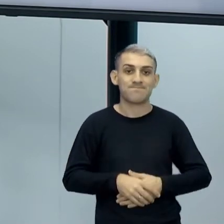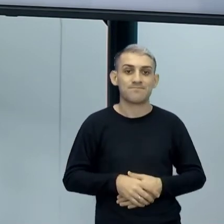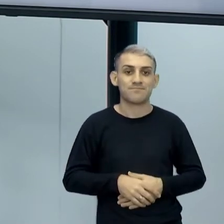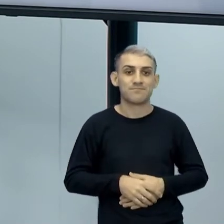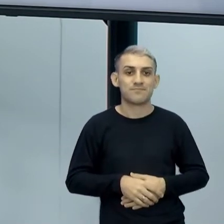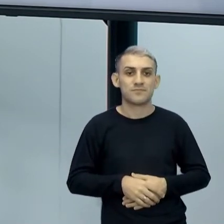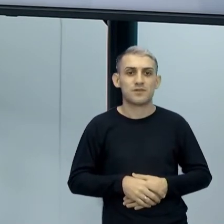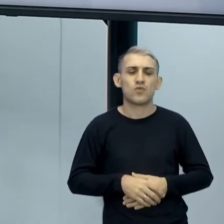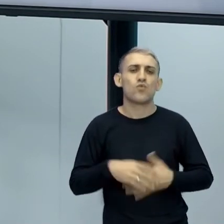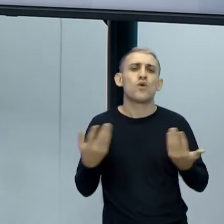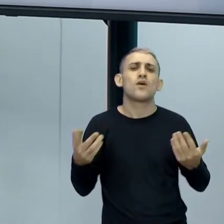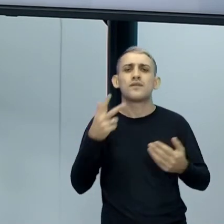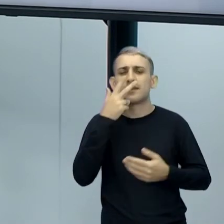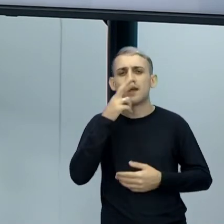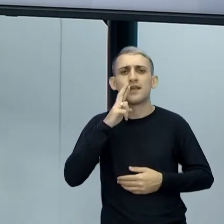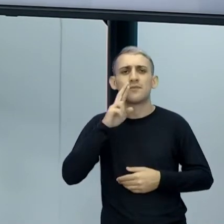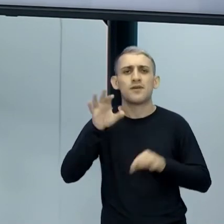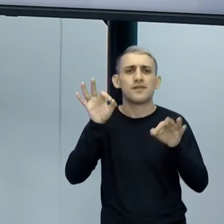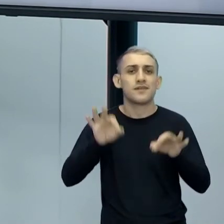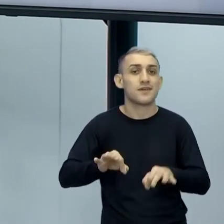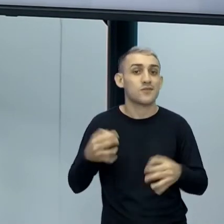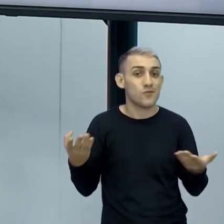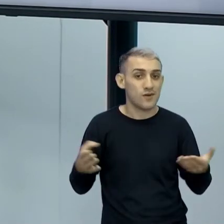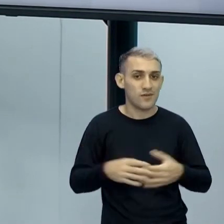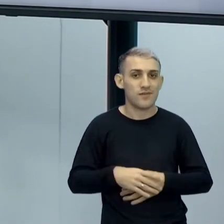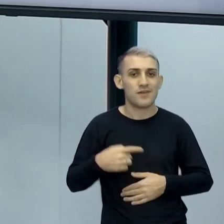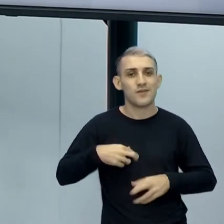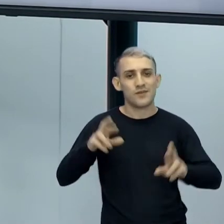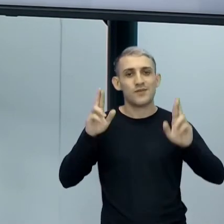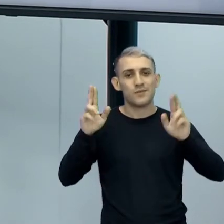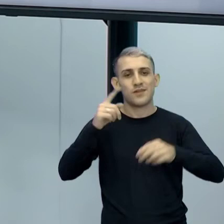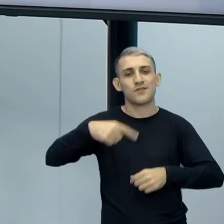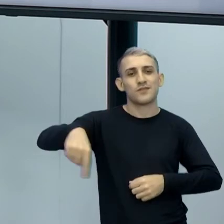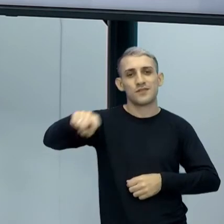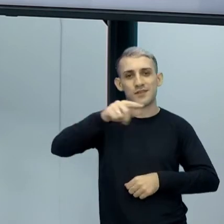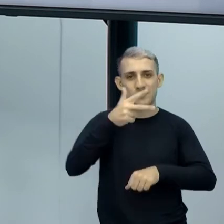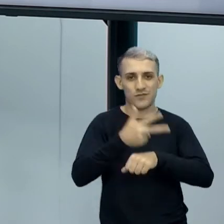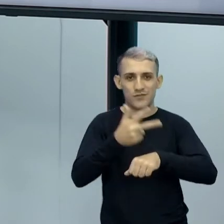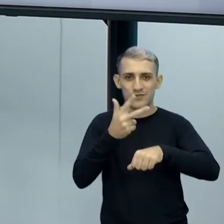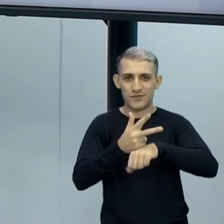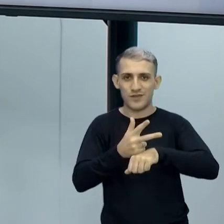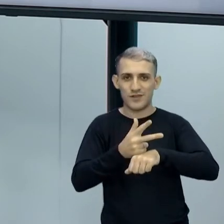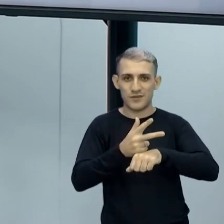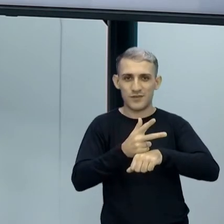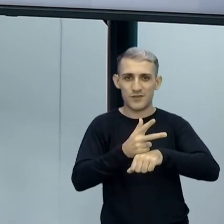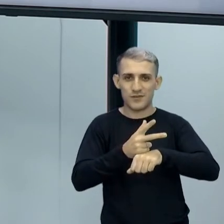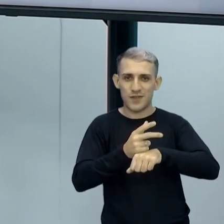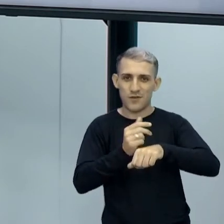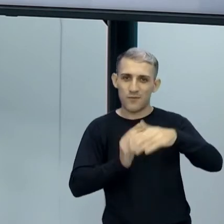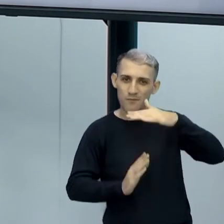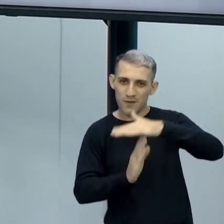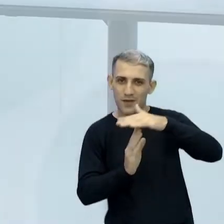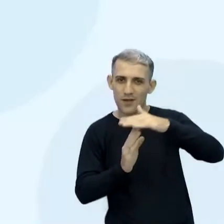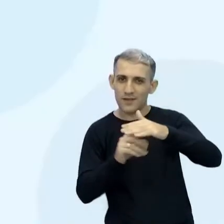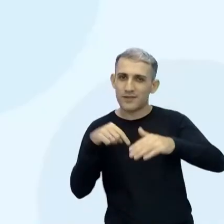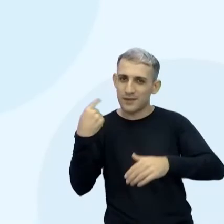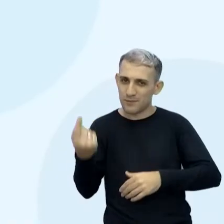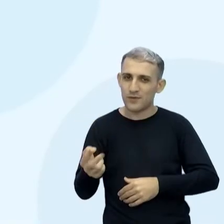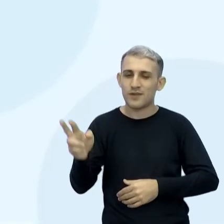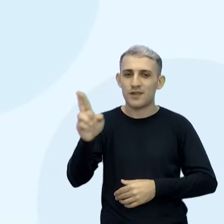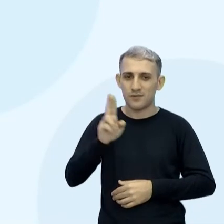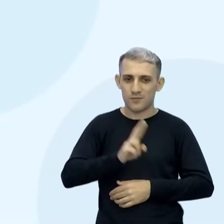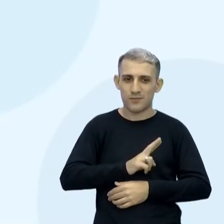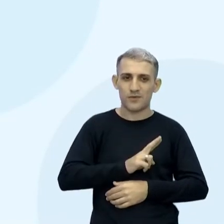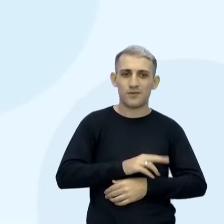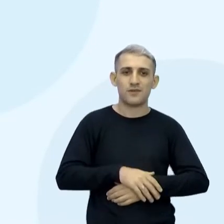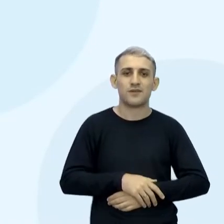E aí, qual será a resposta correta? Espero que você pause esse vídeo para depois ver a resposta. Eu vou continuar e a